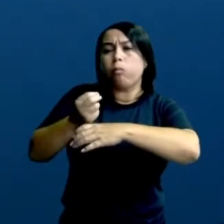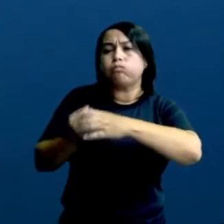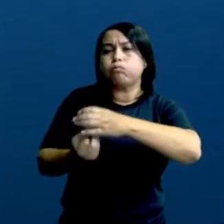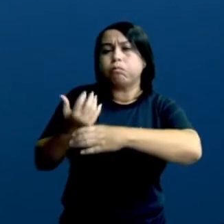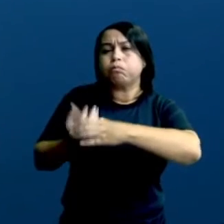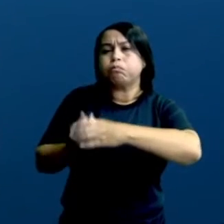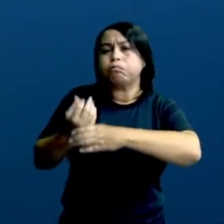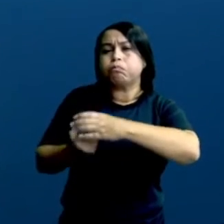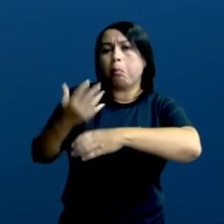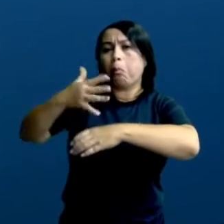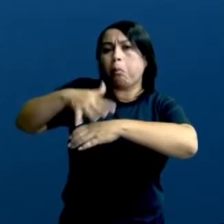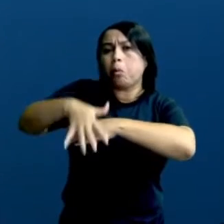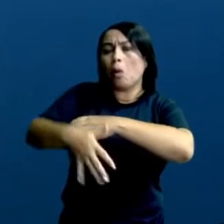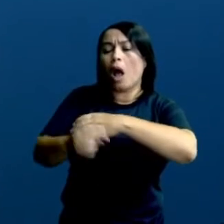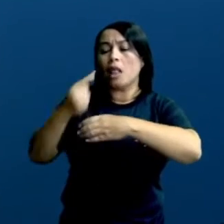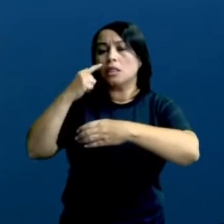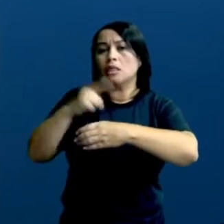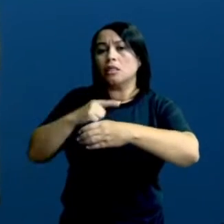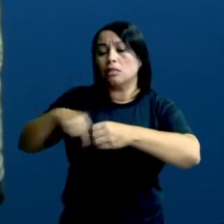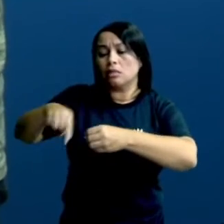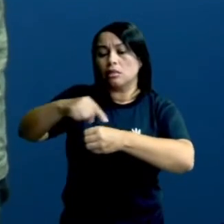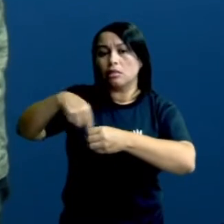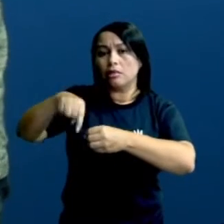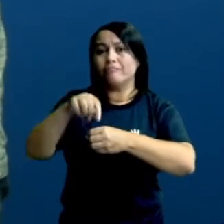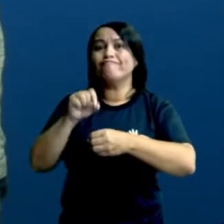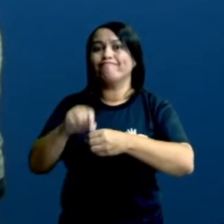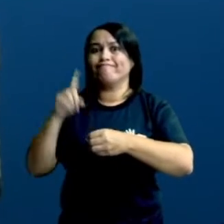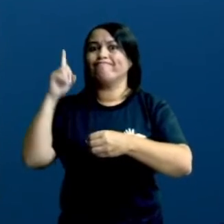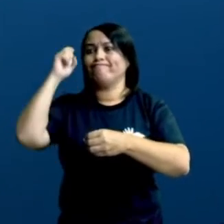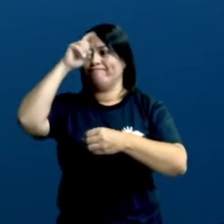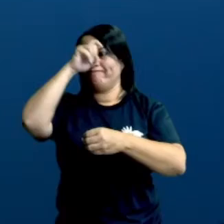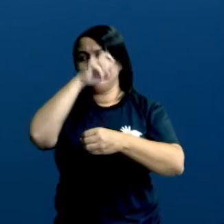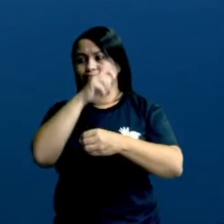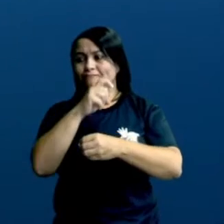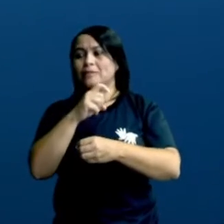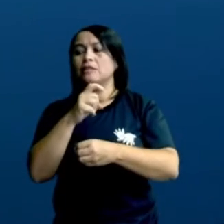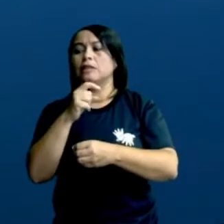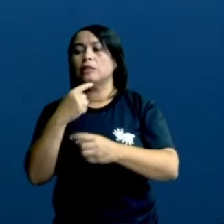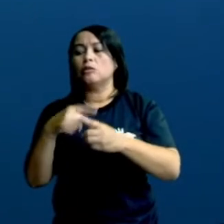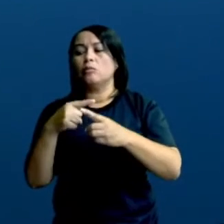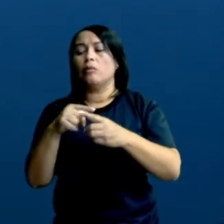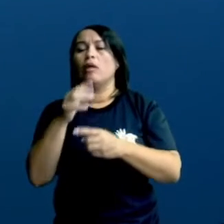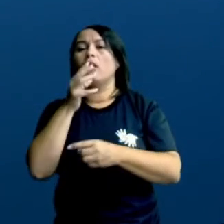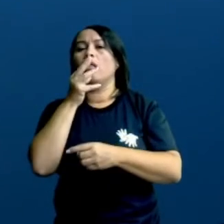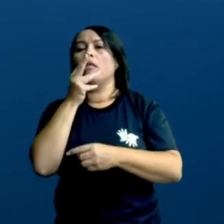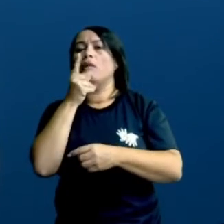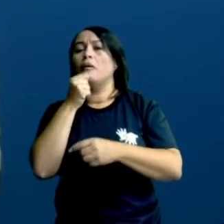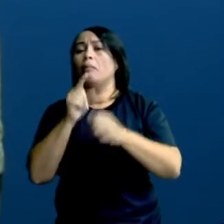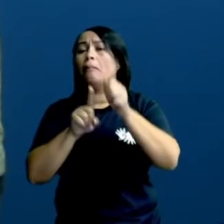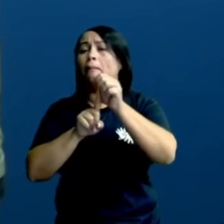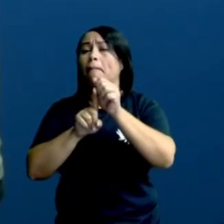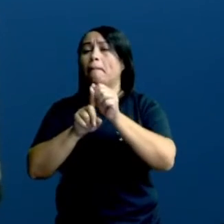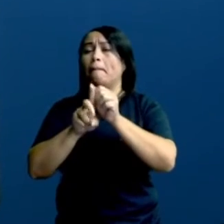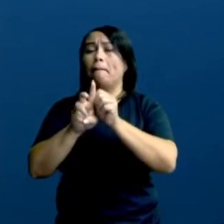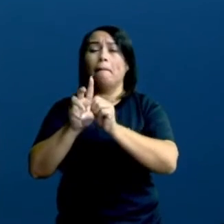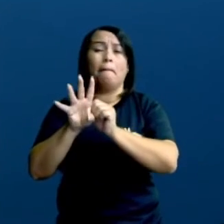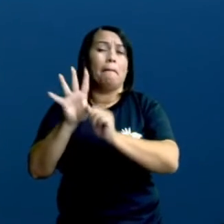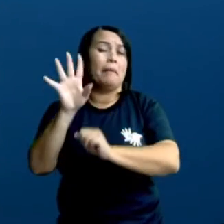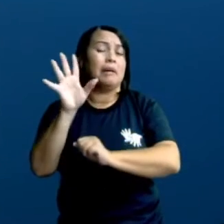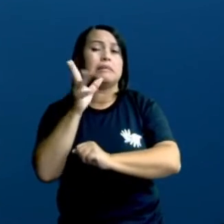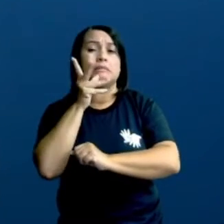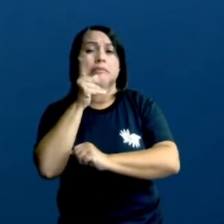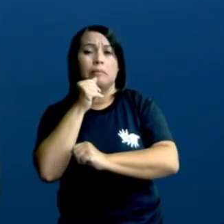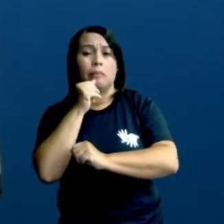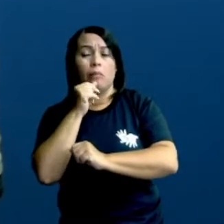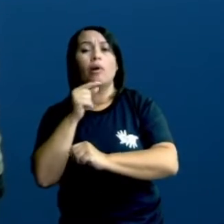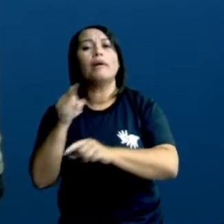ferida em formato de vulcão, ela possui uma cicatrização muito difícil, muito lenta, ela dura meses e não cicatriza. As pessoas chamam